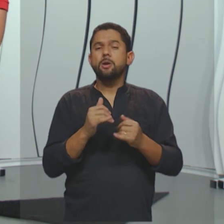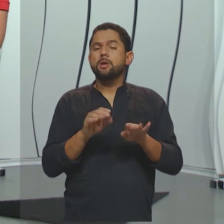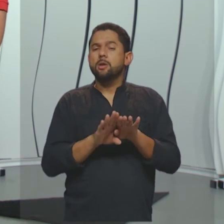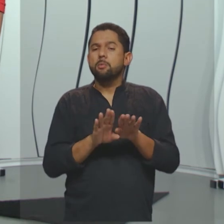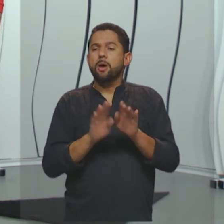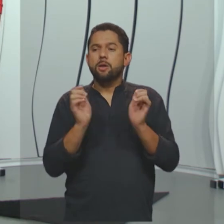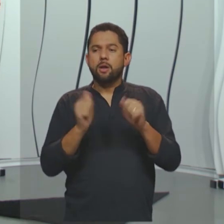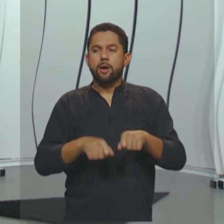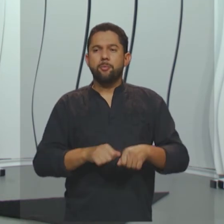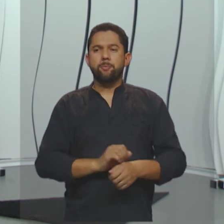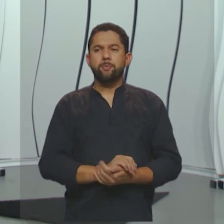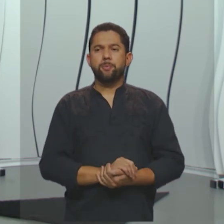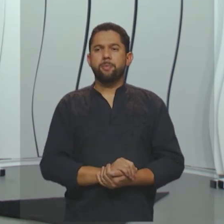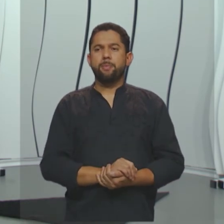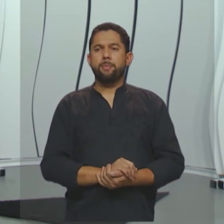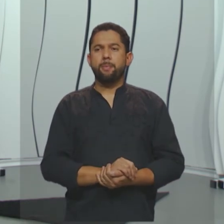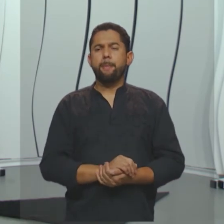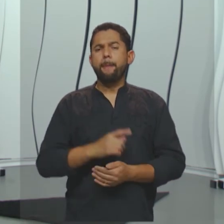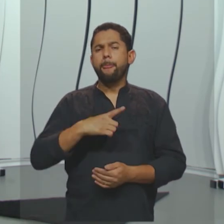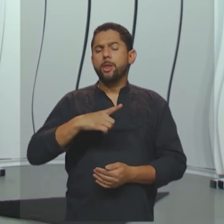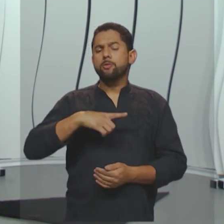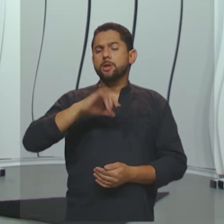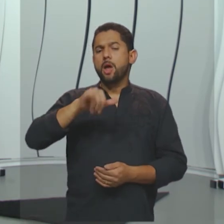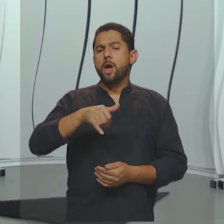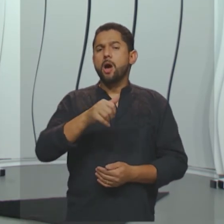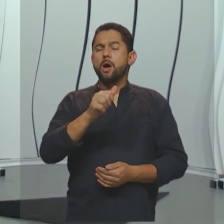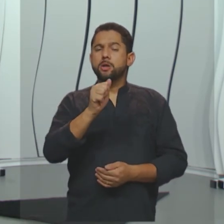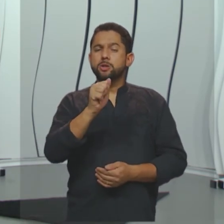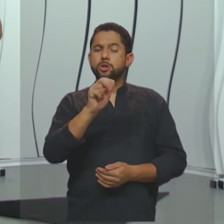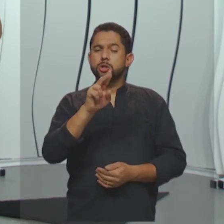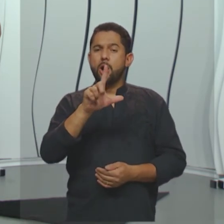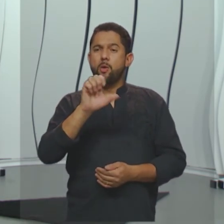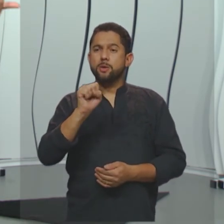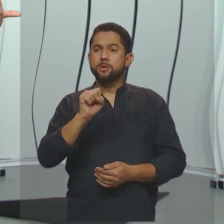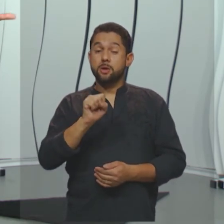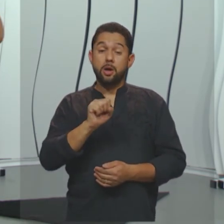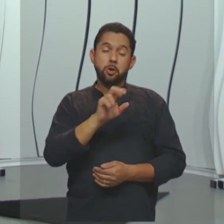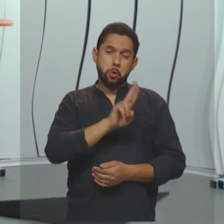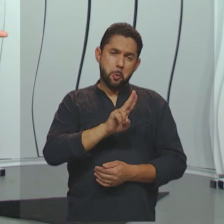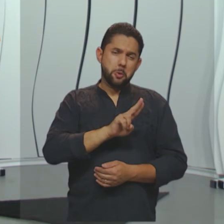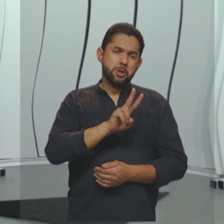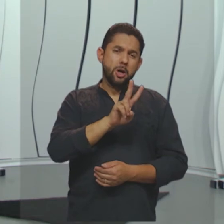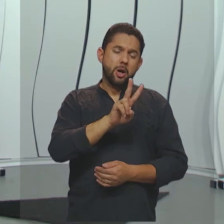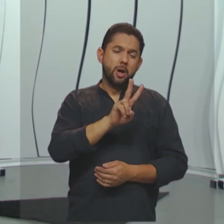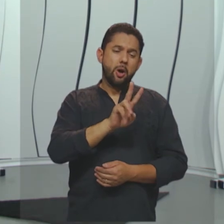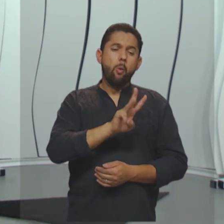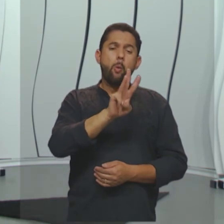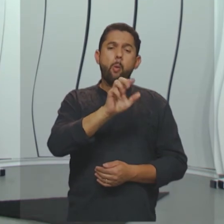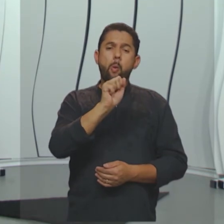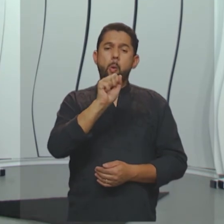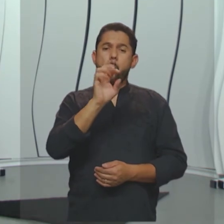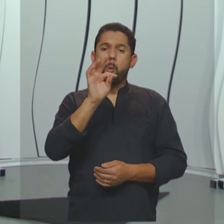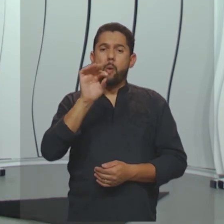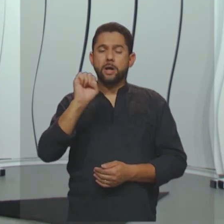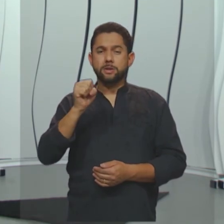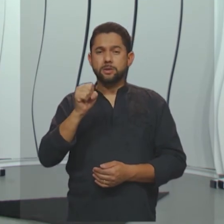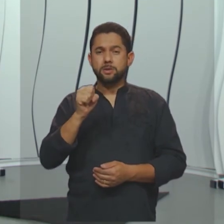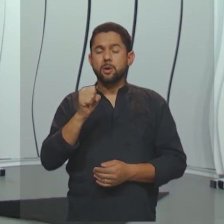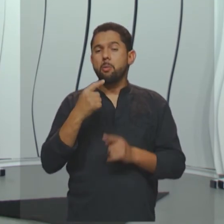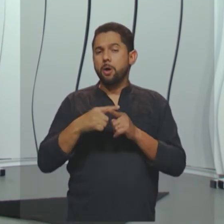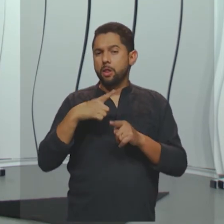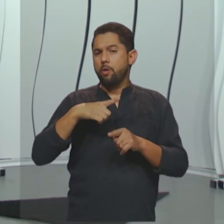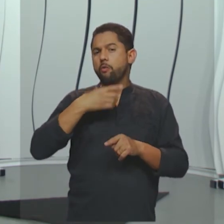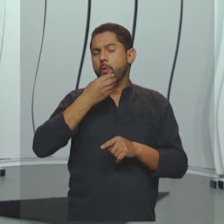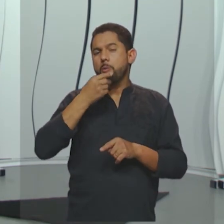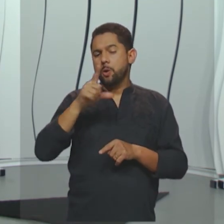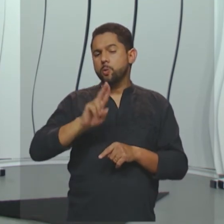de potência vai ser joules por segundo, só que nós vamos falar watts, ou em alguns casos watt, em homenagem a um físico chamado James